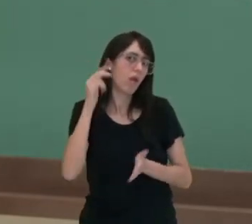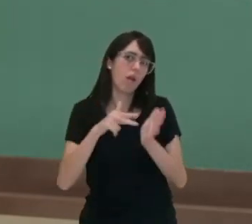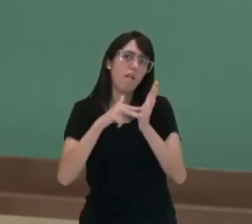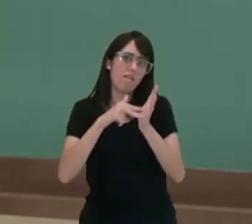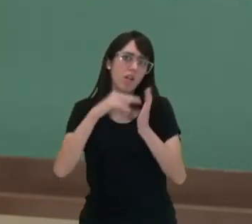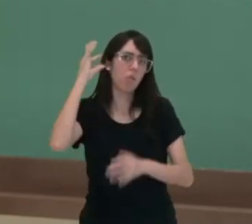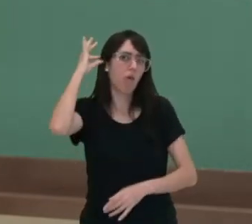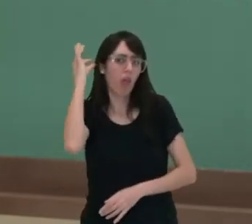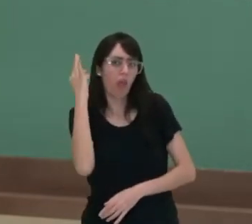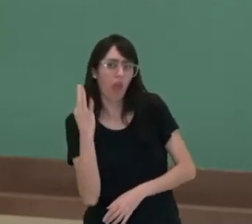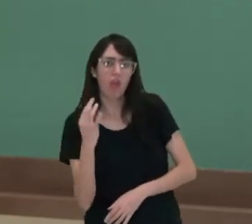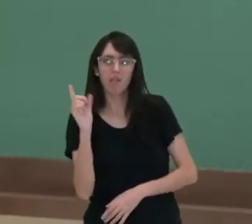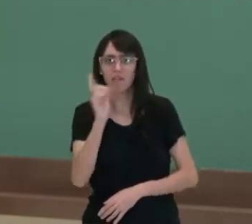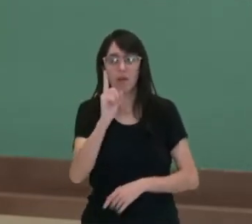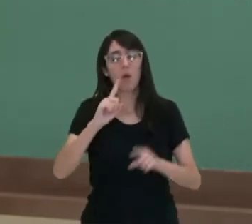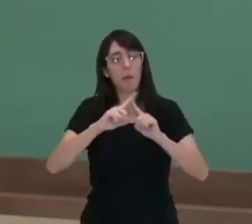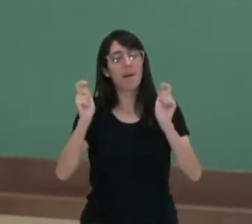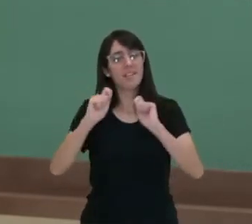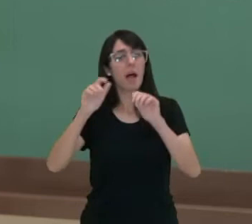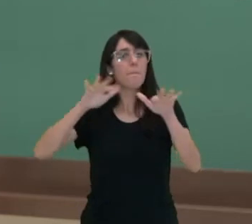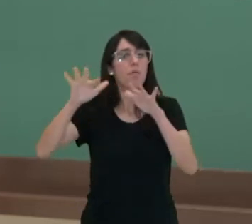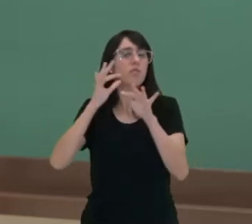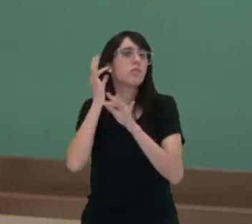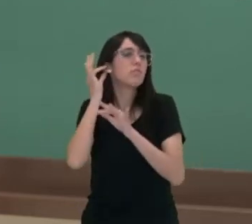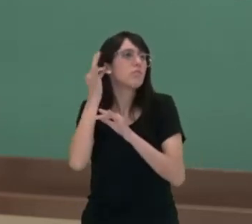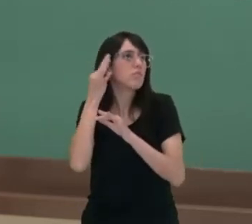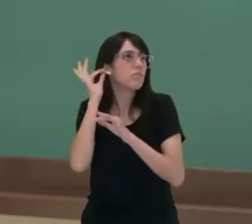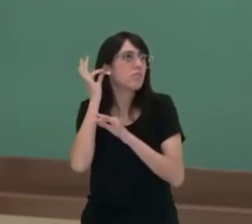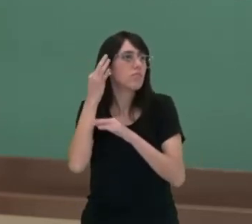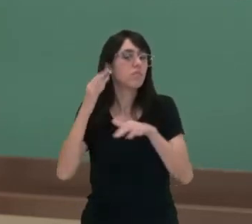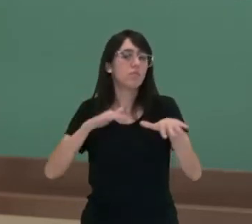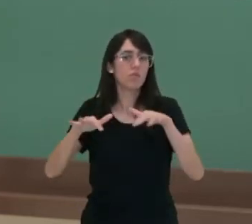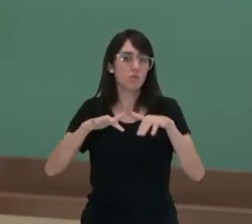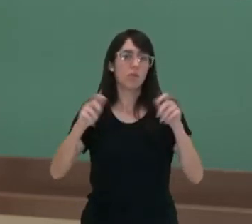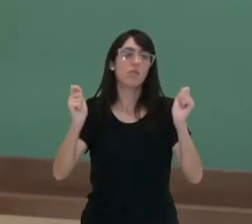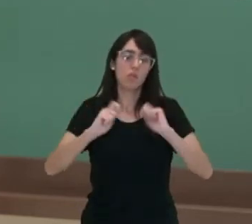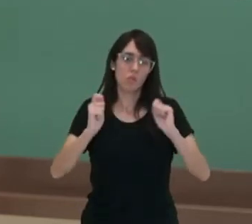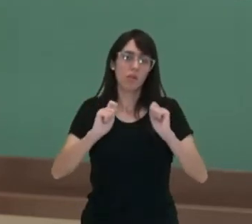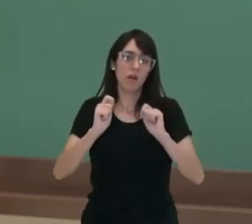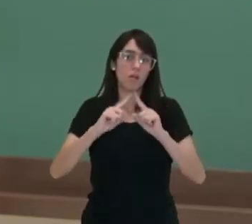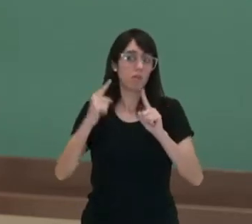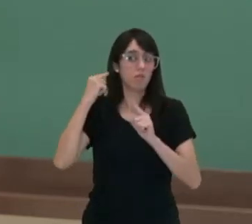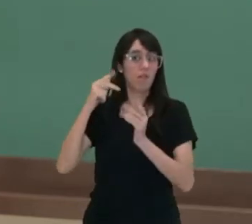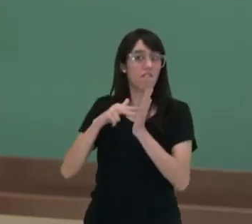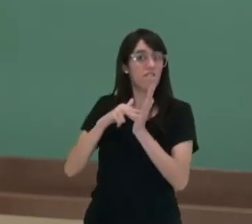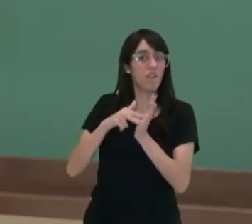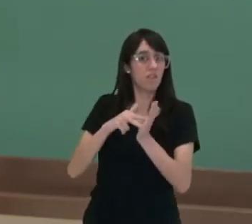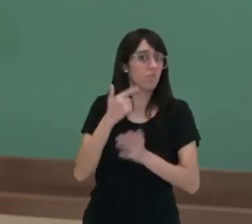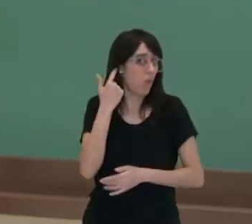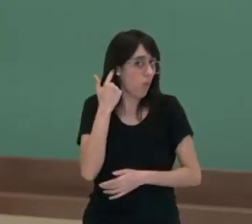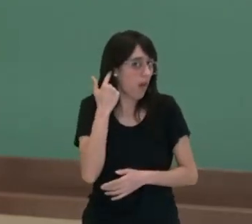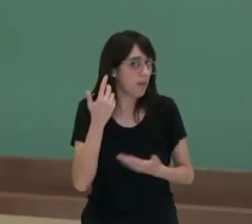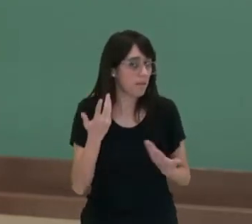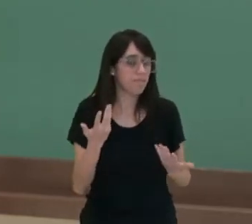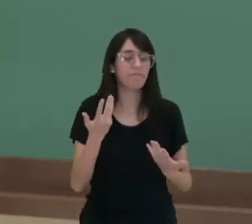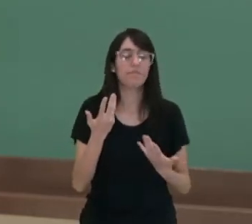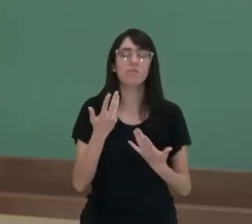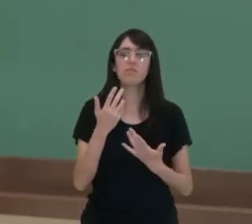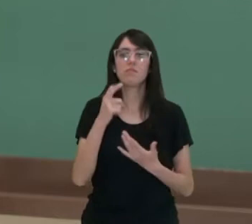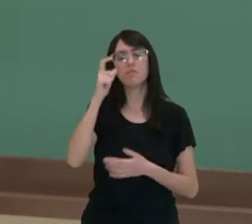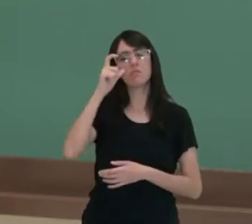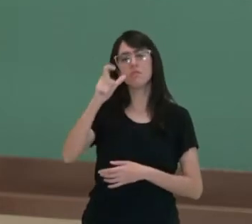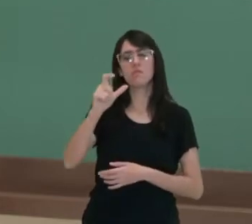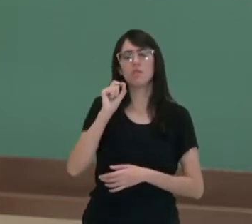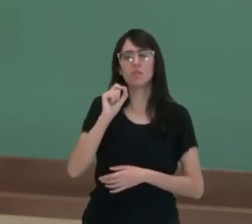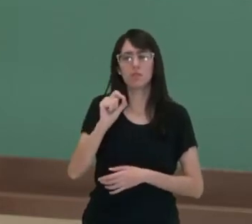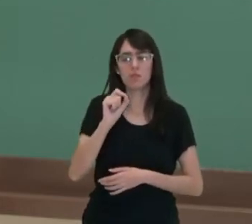porque você consegue dobrar ele não é tão resistente como o osso, por exemplo. E o interessante desse tecido é que ele